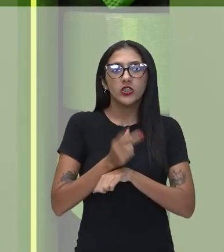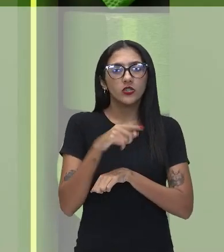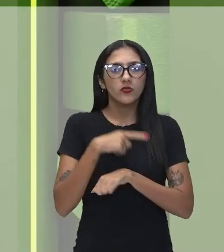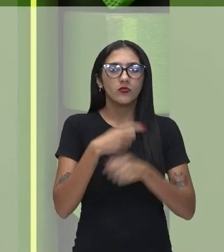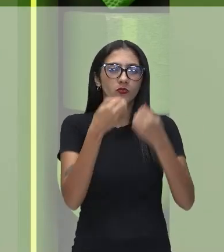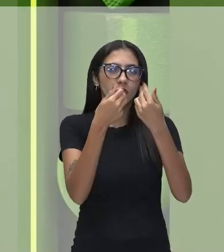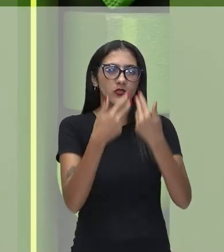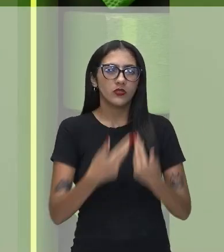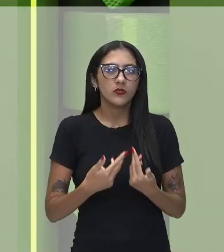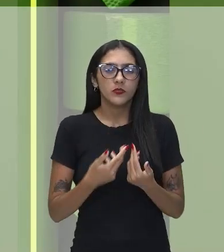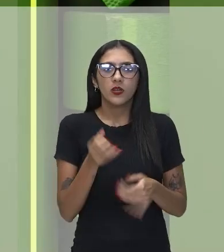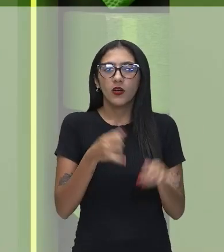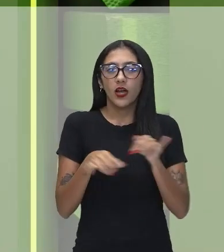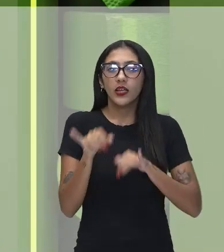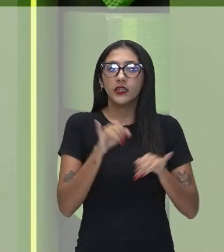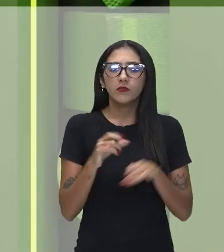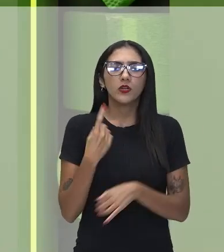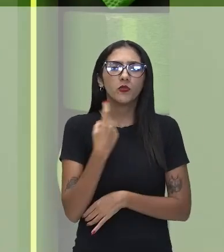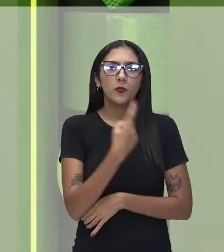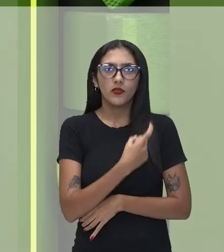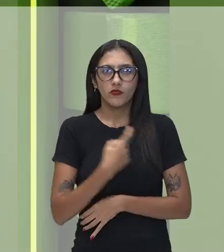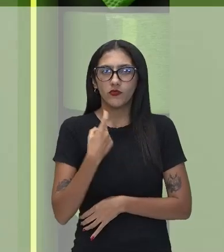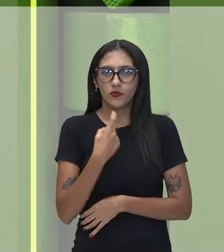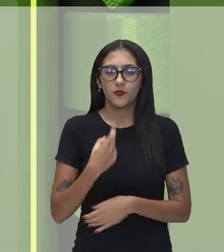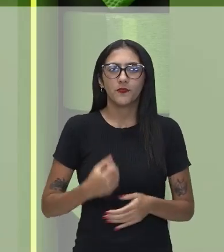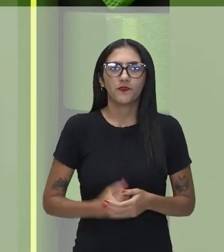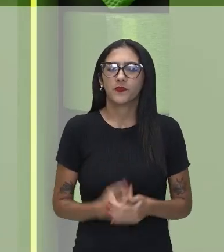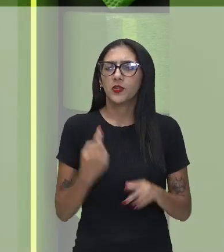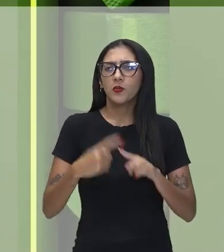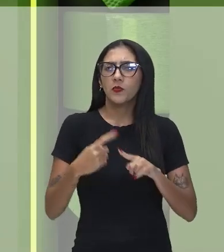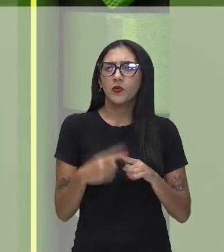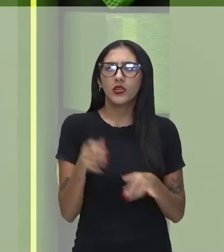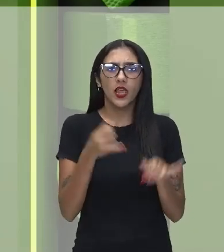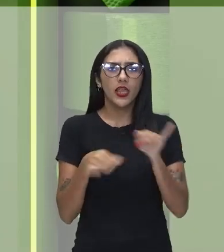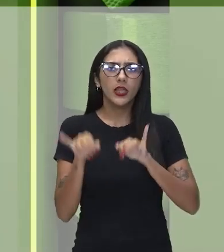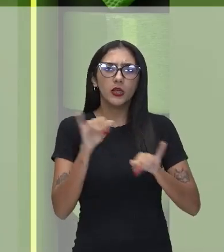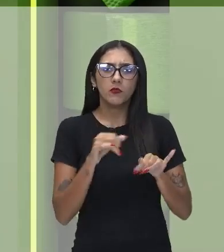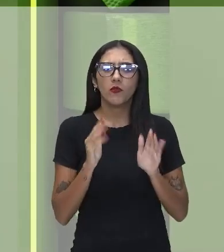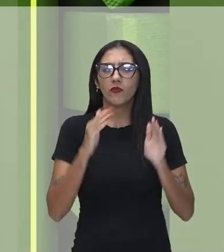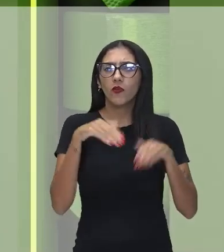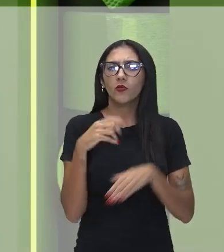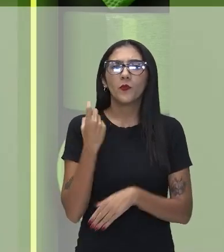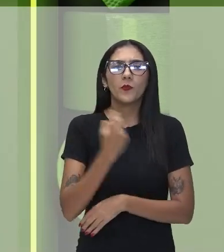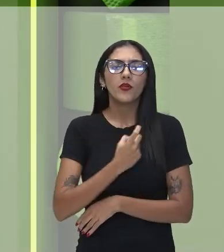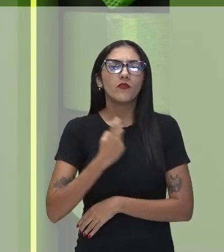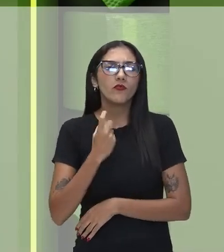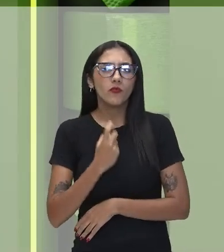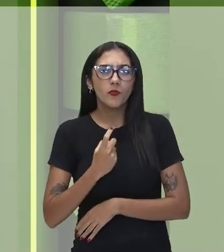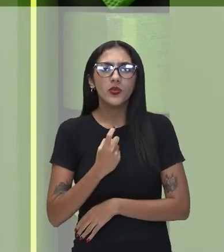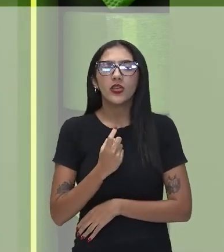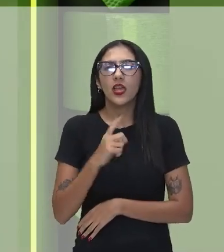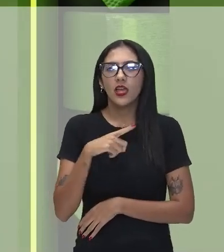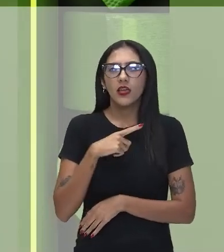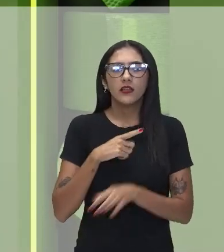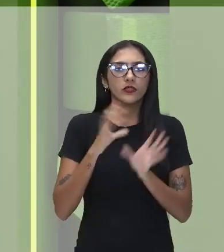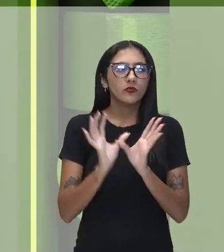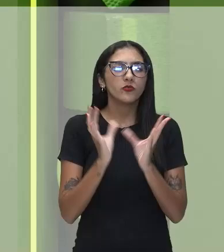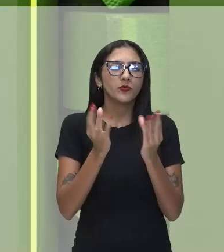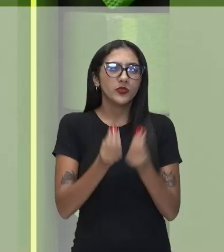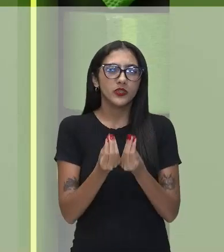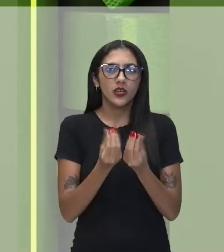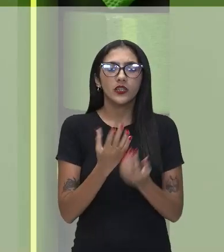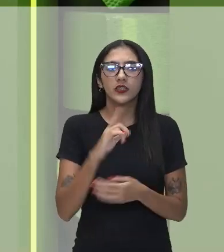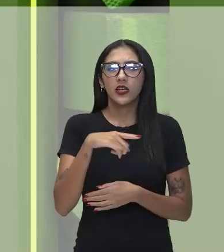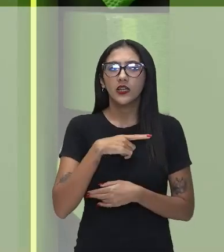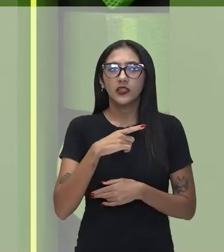a química do perfume. Por que a química do perfume? Porque na química do perfume nós temos